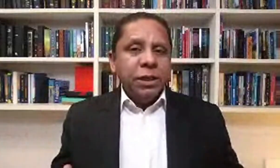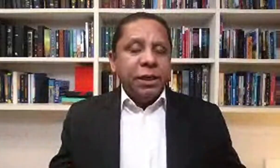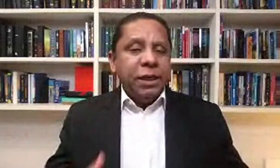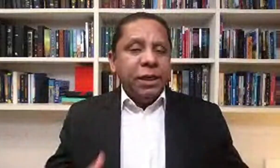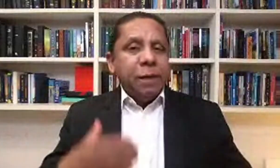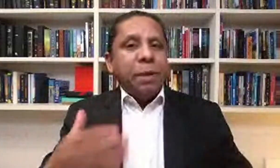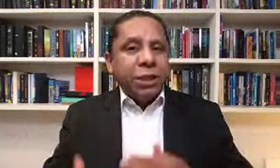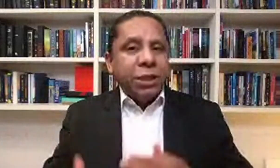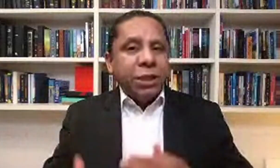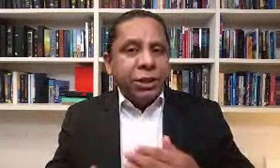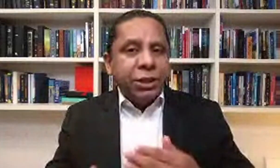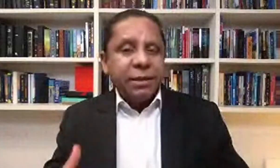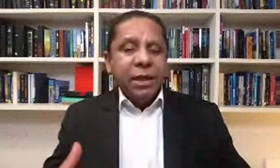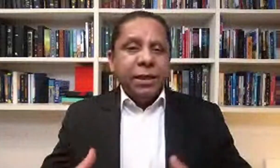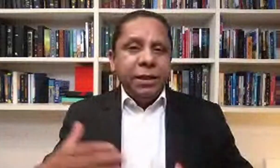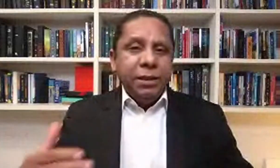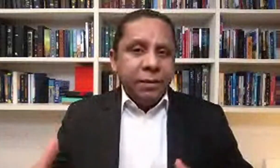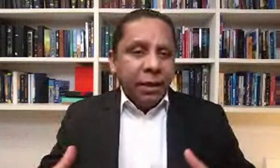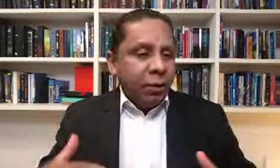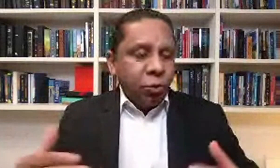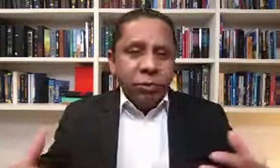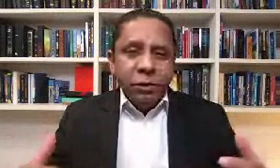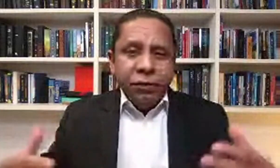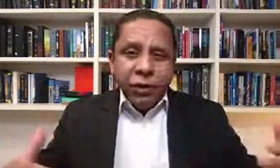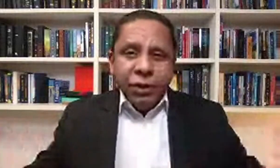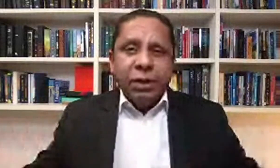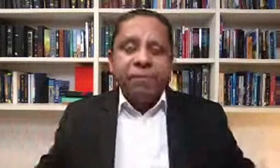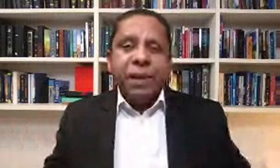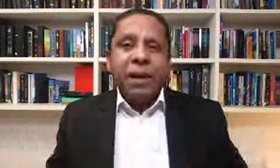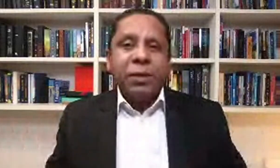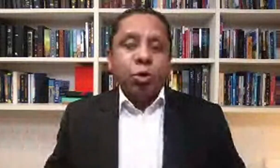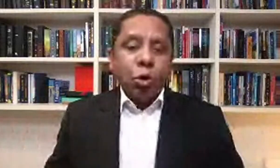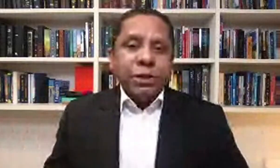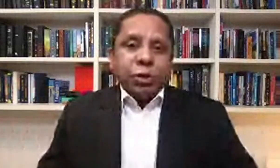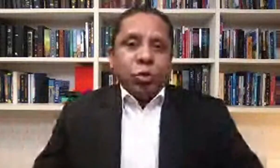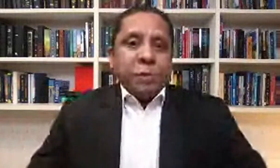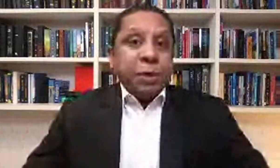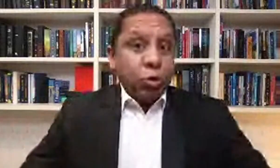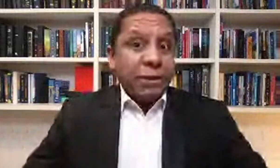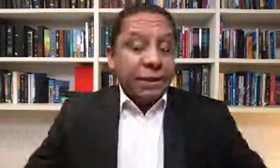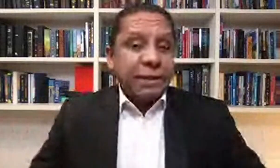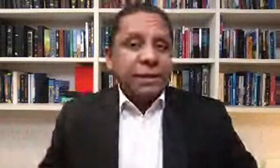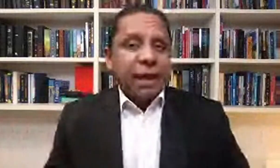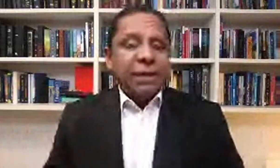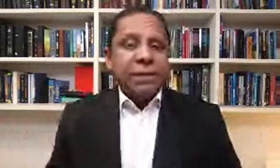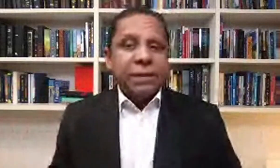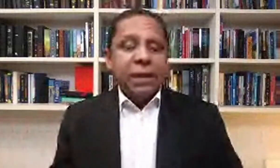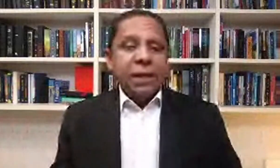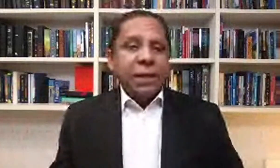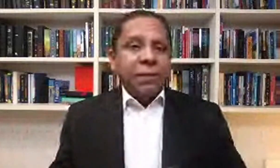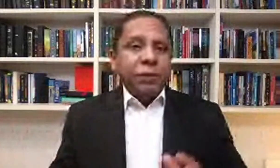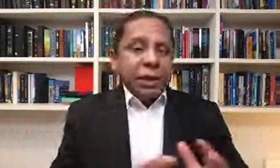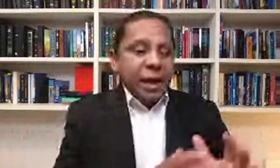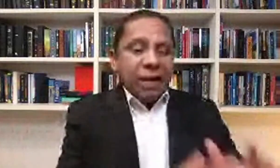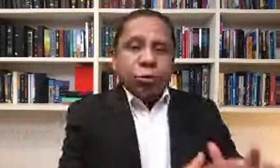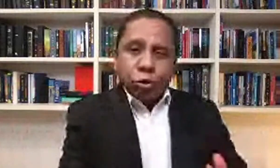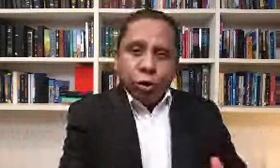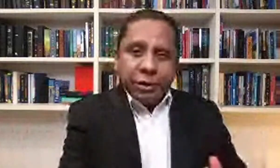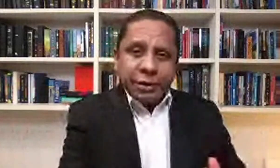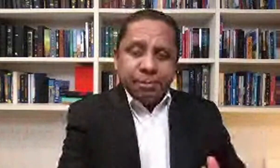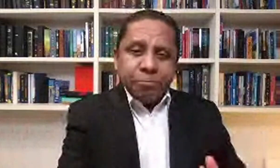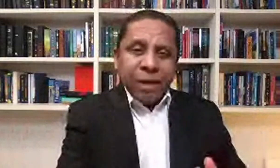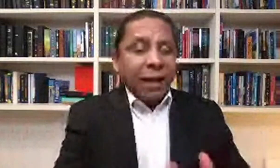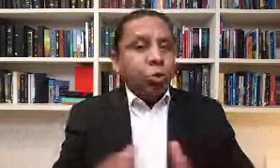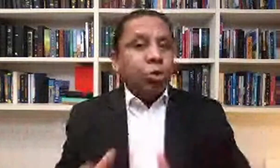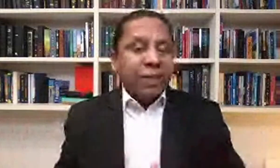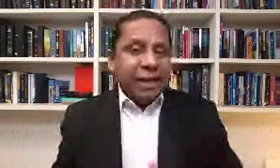próximo, que repartia bens, que dividia as coisas com as pessoas necessitadas. Você lê Atos